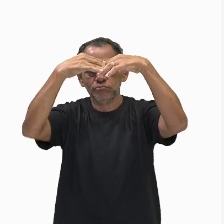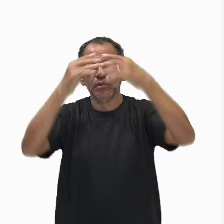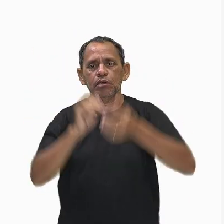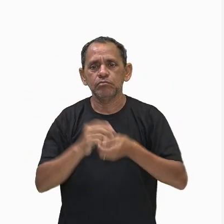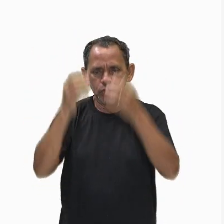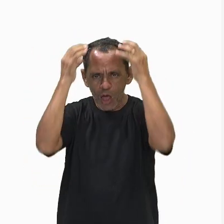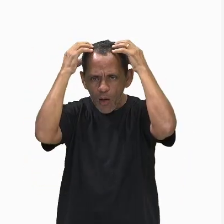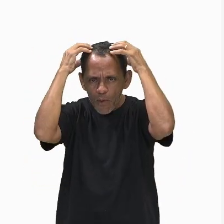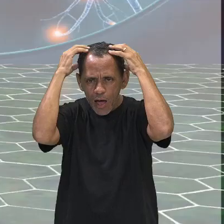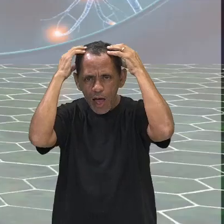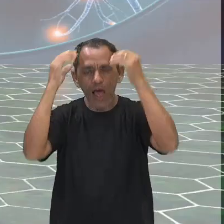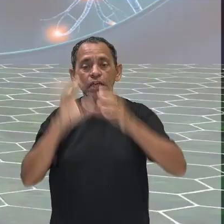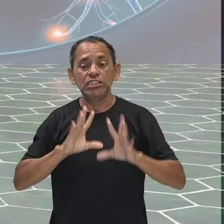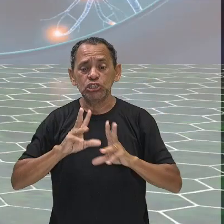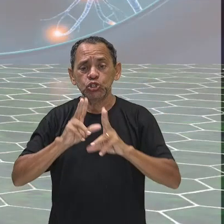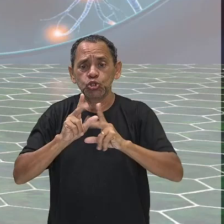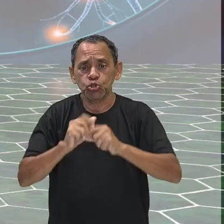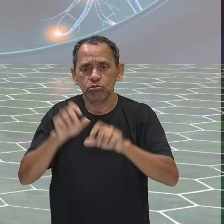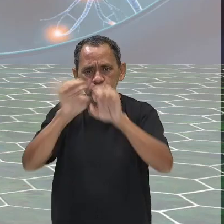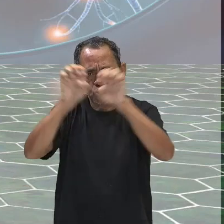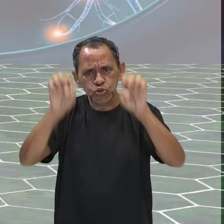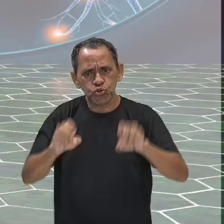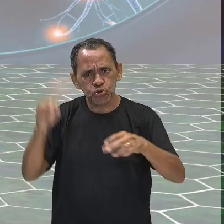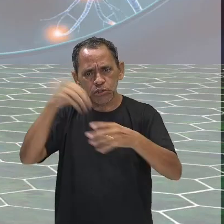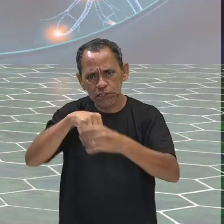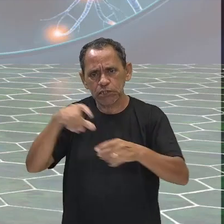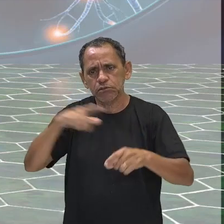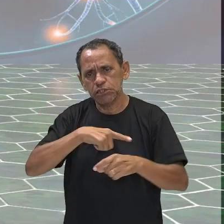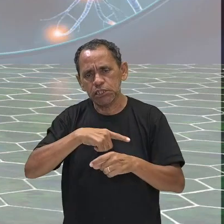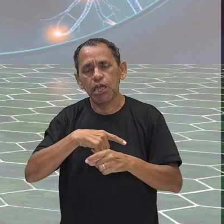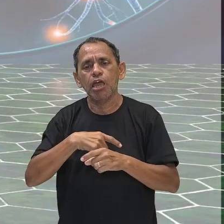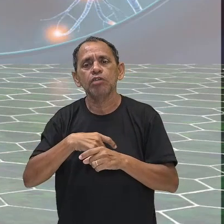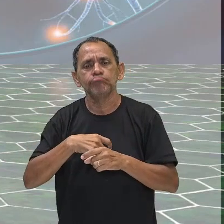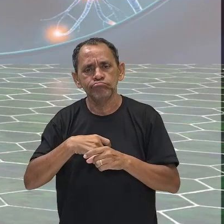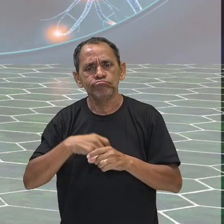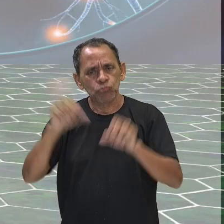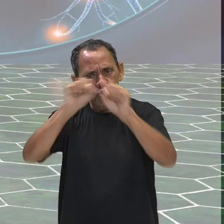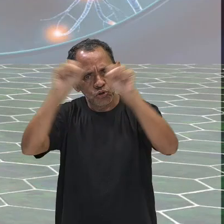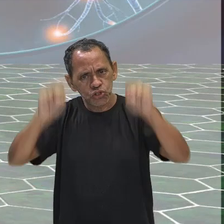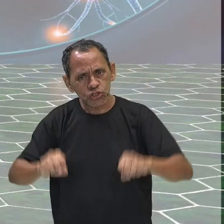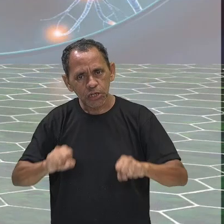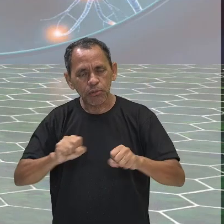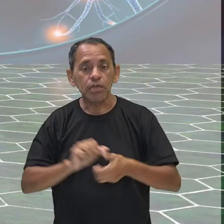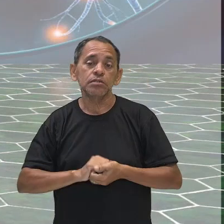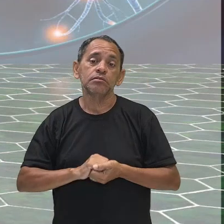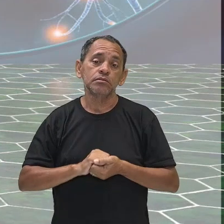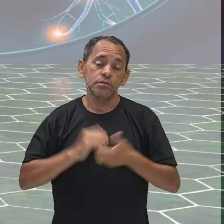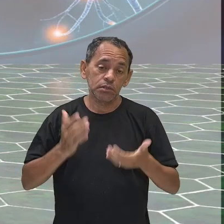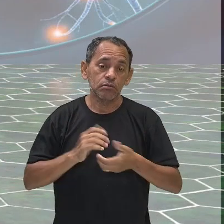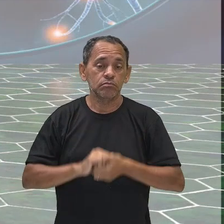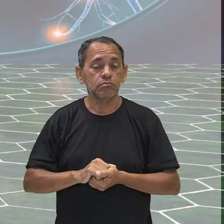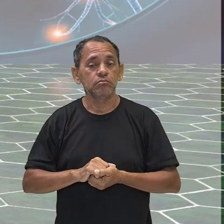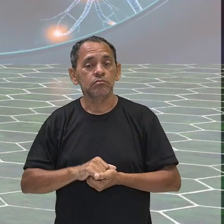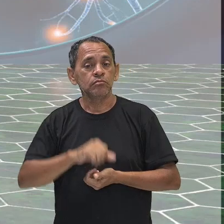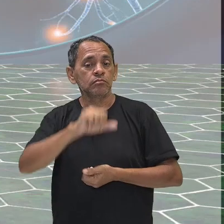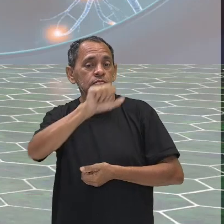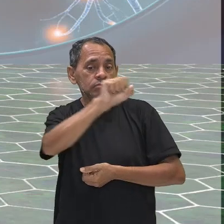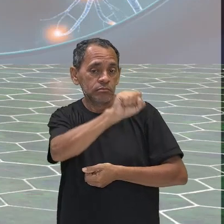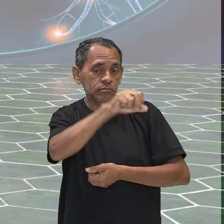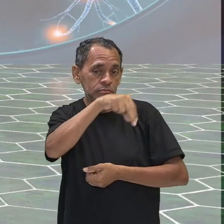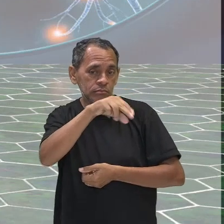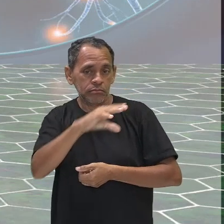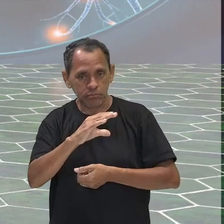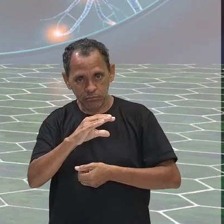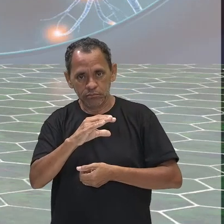essas estruturas ali, elas compõem o sistema nervoso central. Então, novamente, comentando para